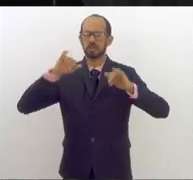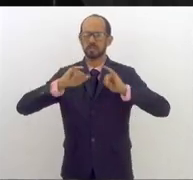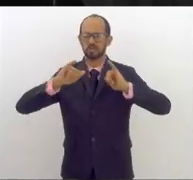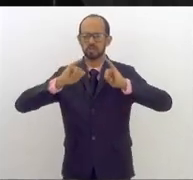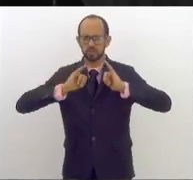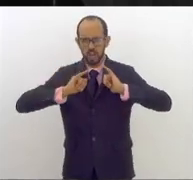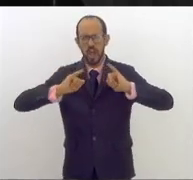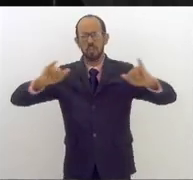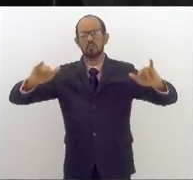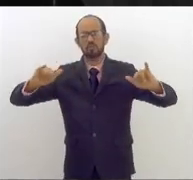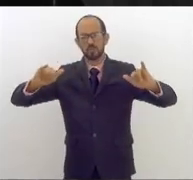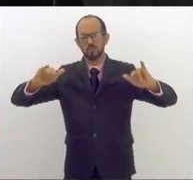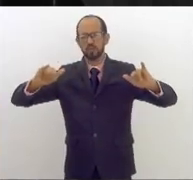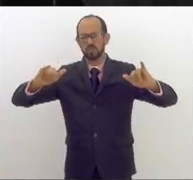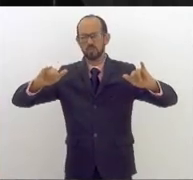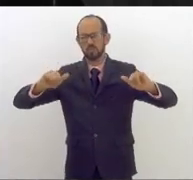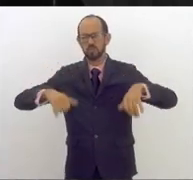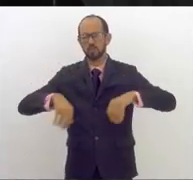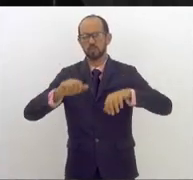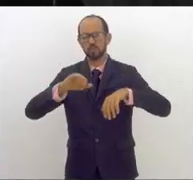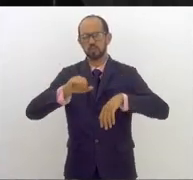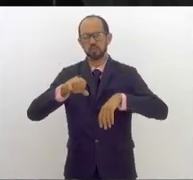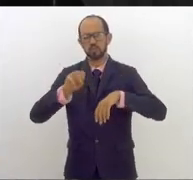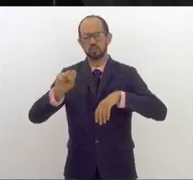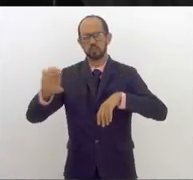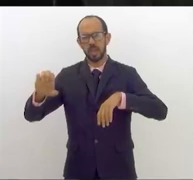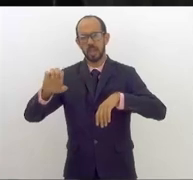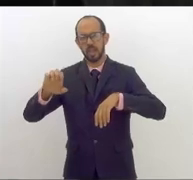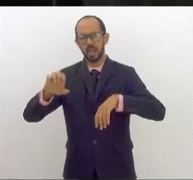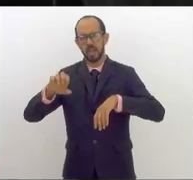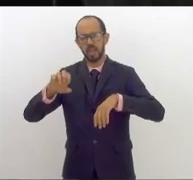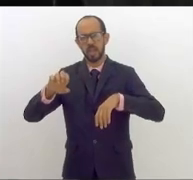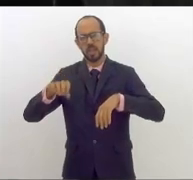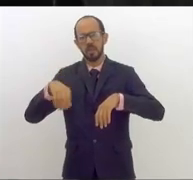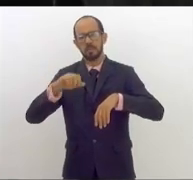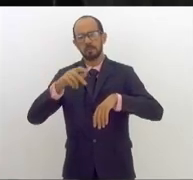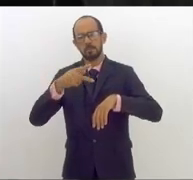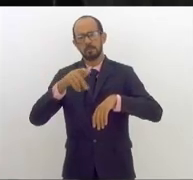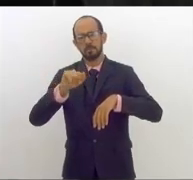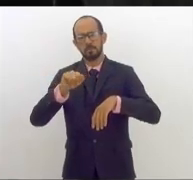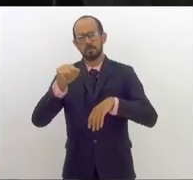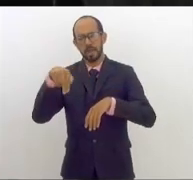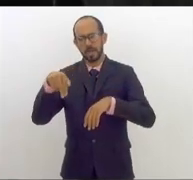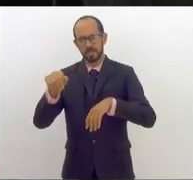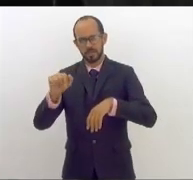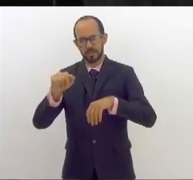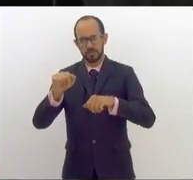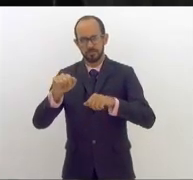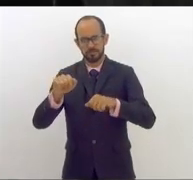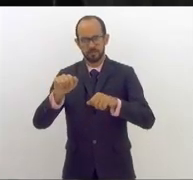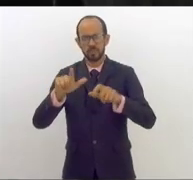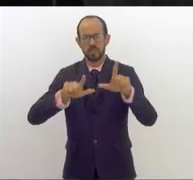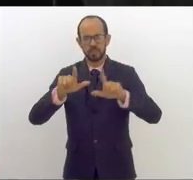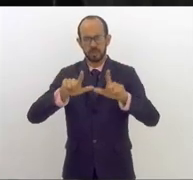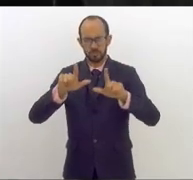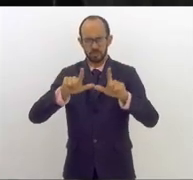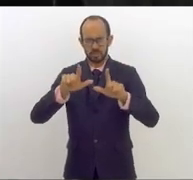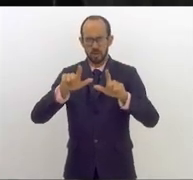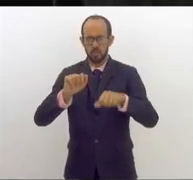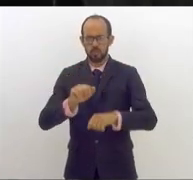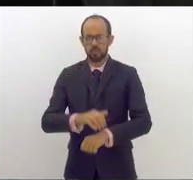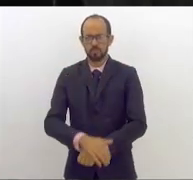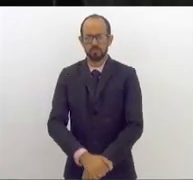feita por José Henrique painho é recentemente em canal a cabo de grande de grande